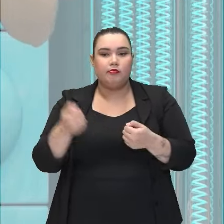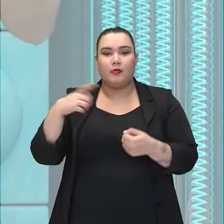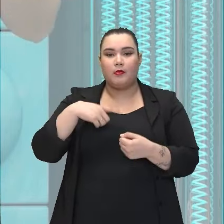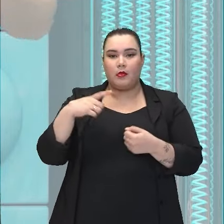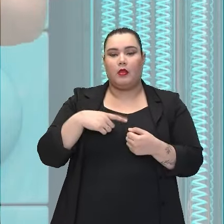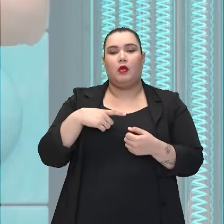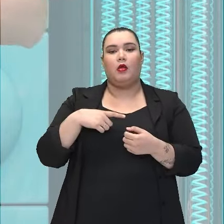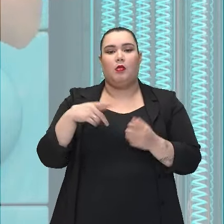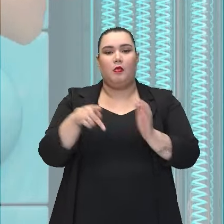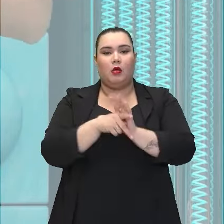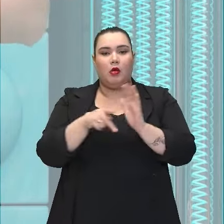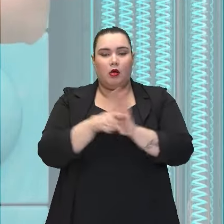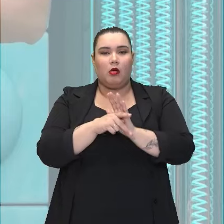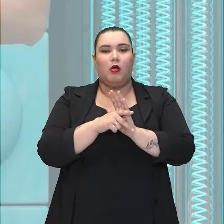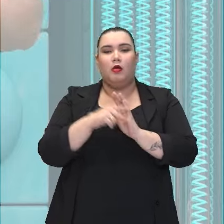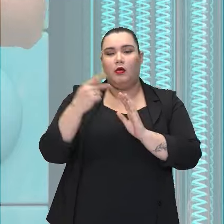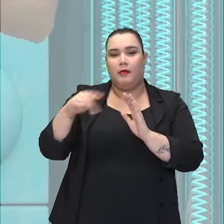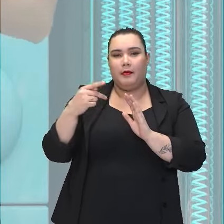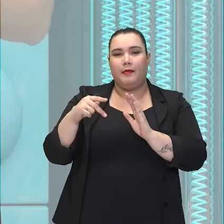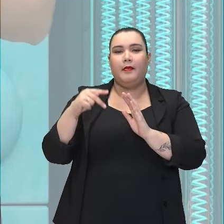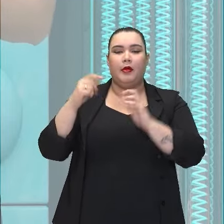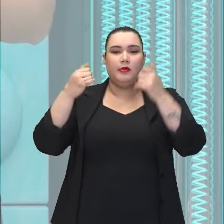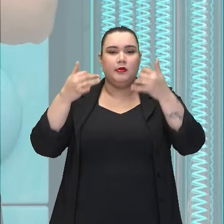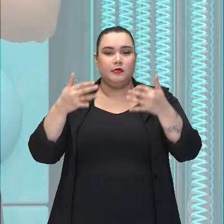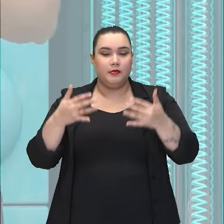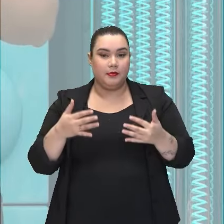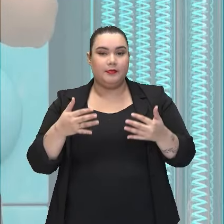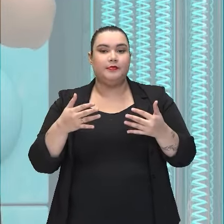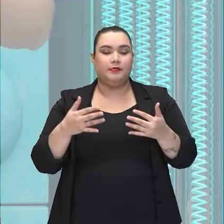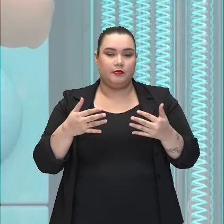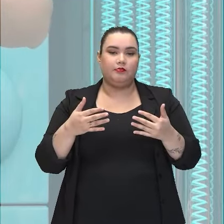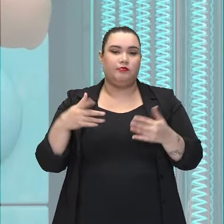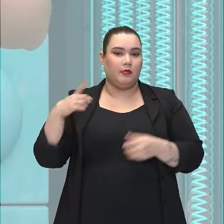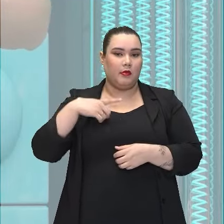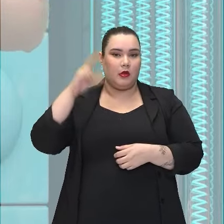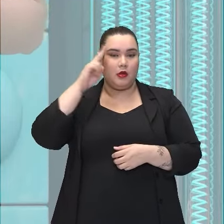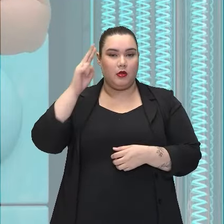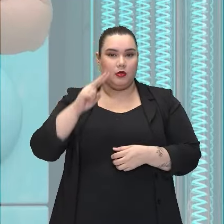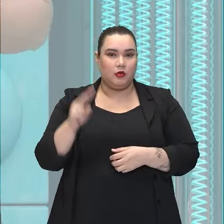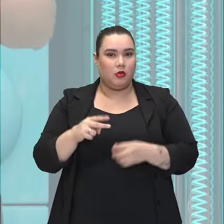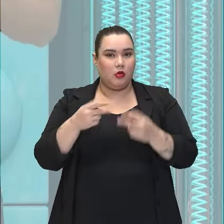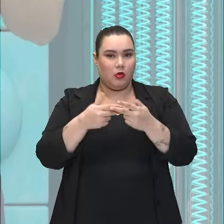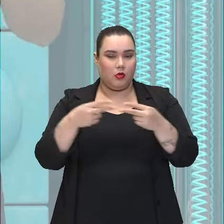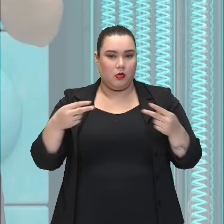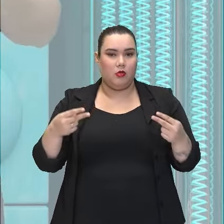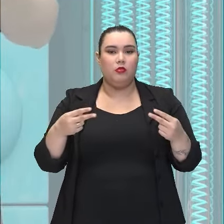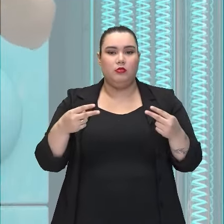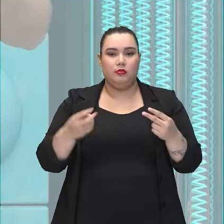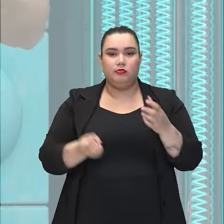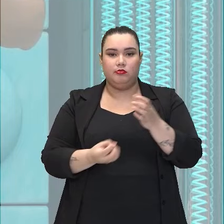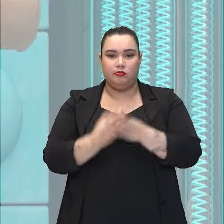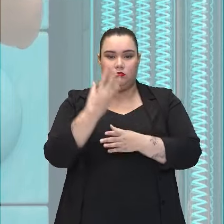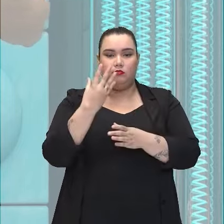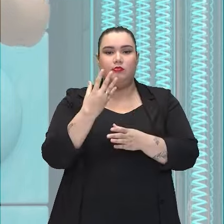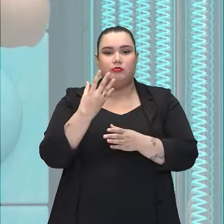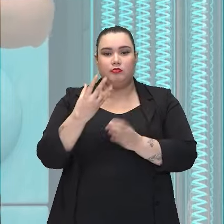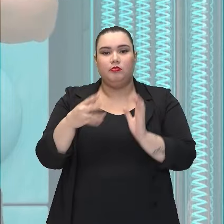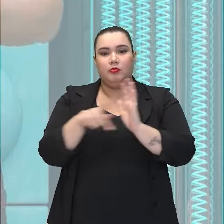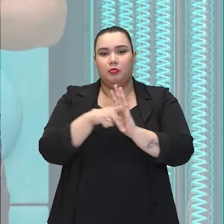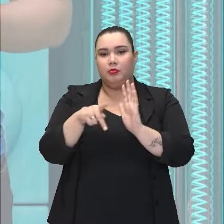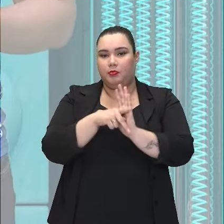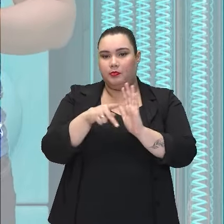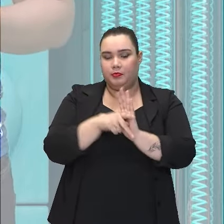de seres sobrenaturais, muitas vezes, e que explicam a história de algo, a origem de algo, por meio de um